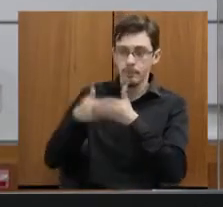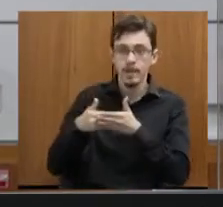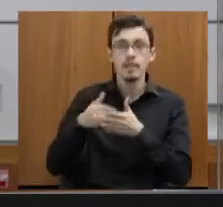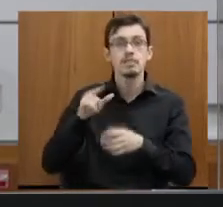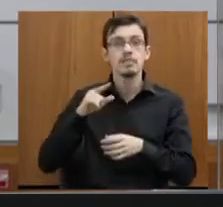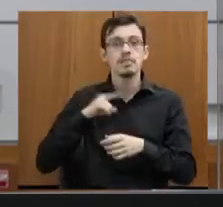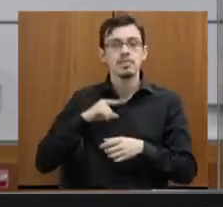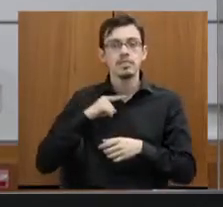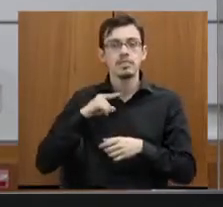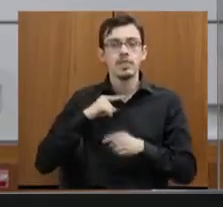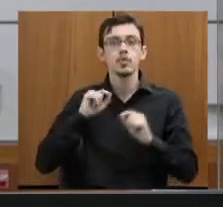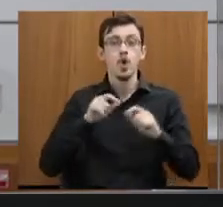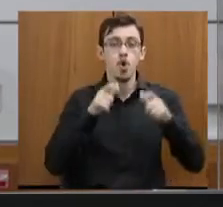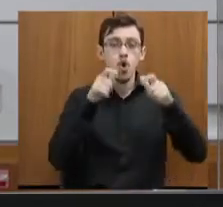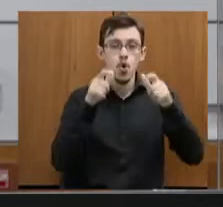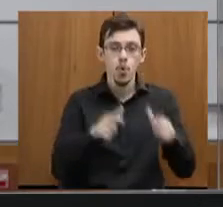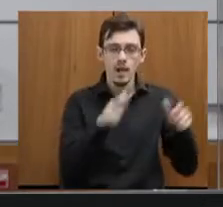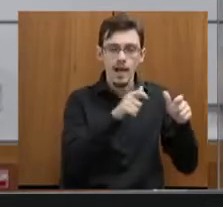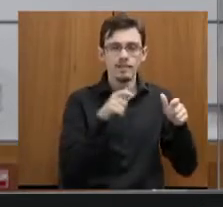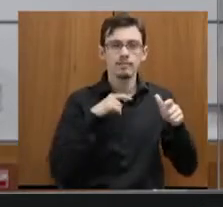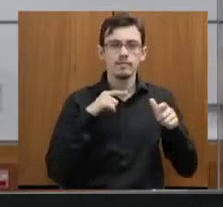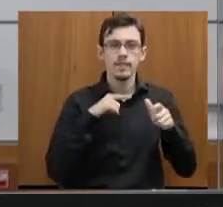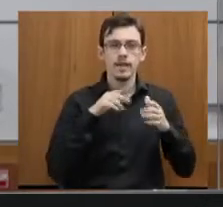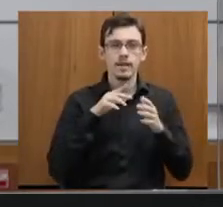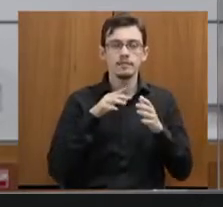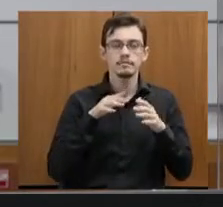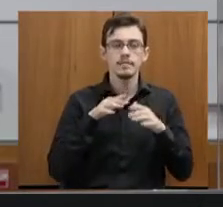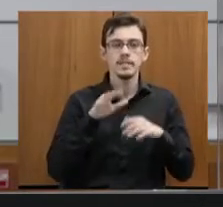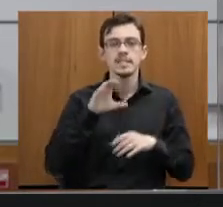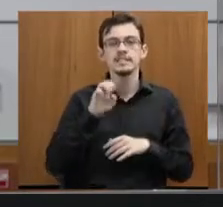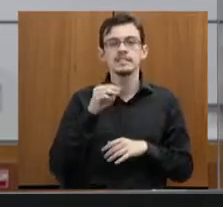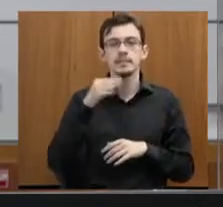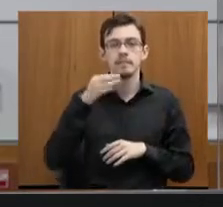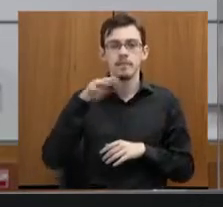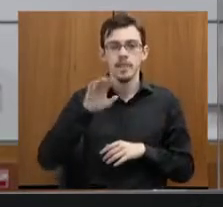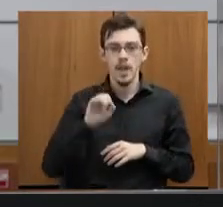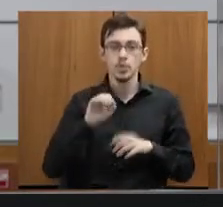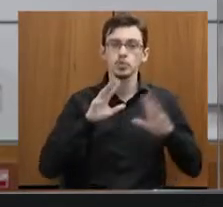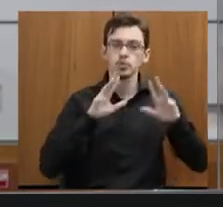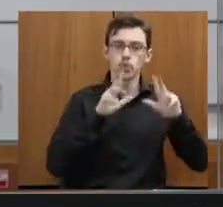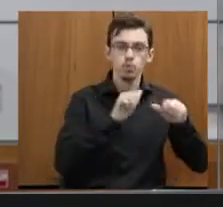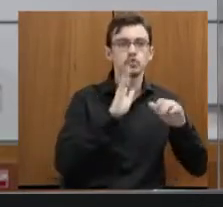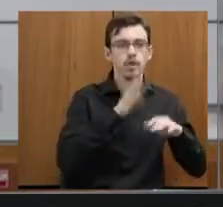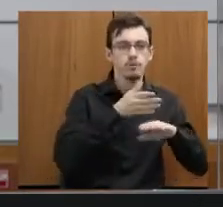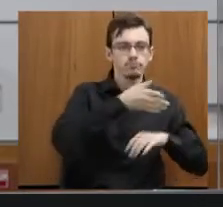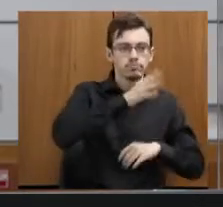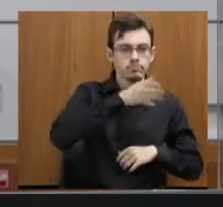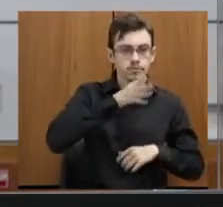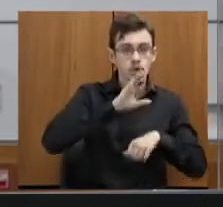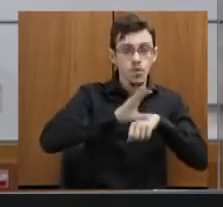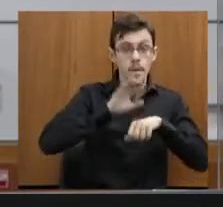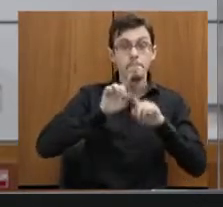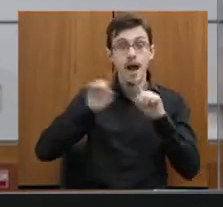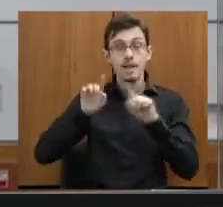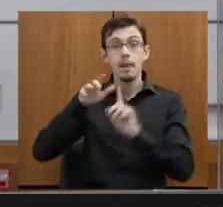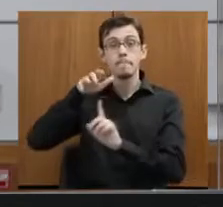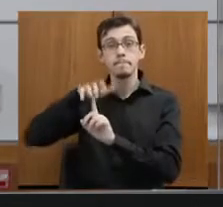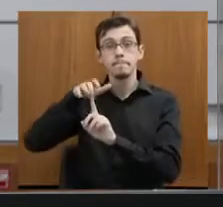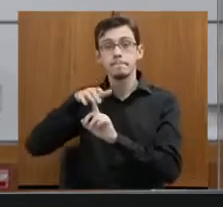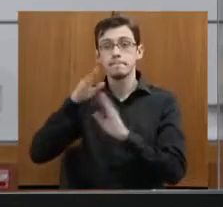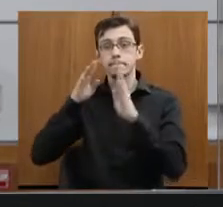em todos os parques de cemitério os critérios foram todos os pactos nem todos ainda né Que botão que tem setenta e tantos parques